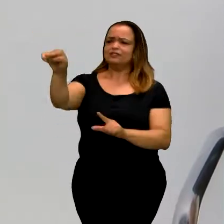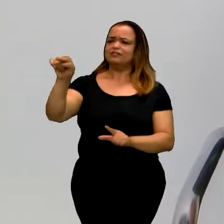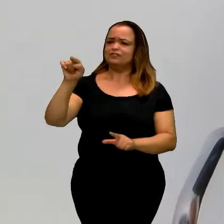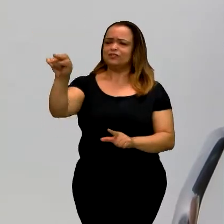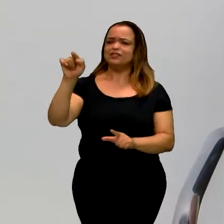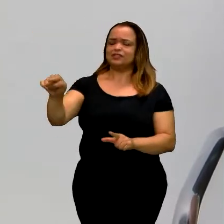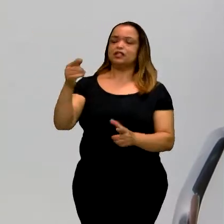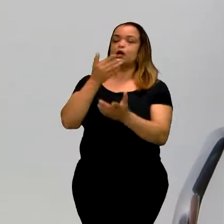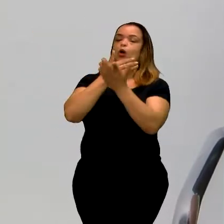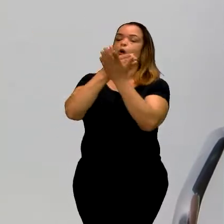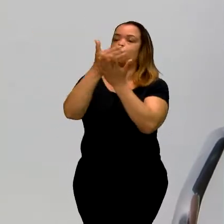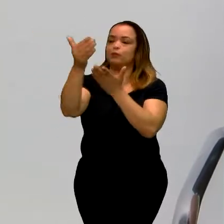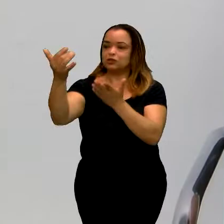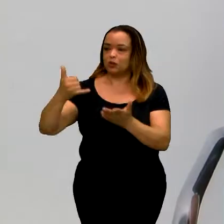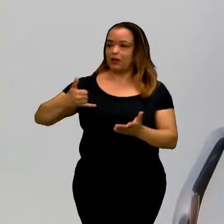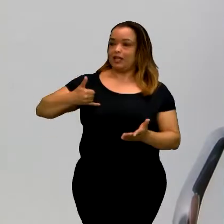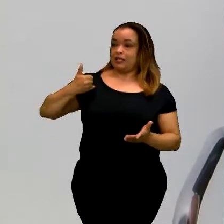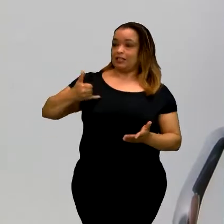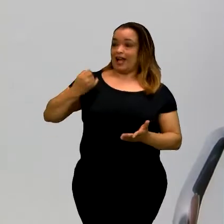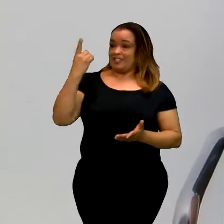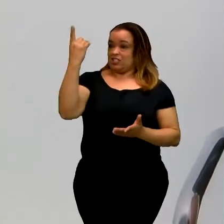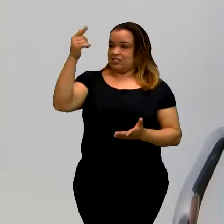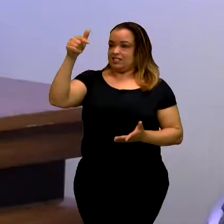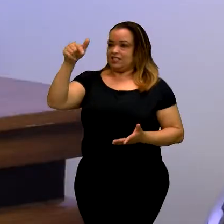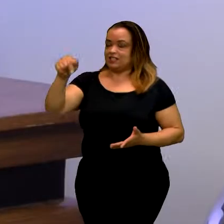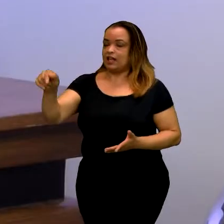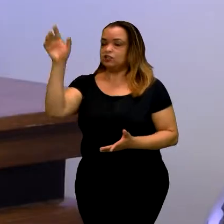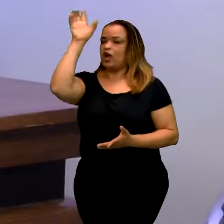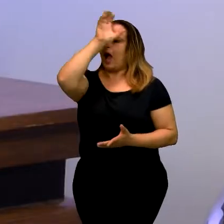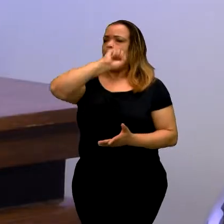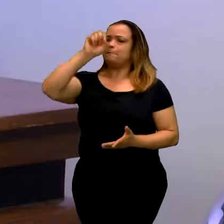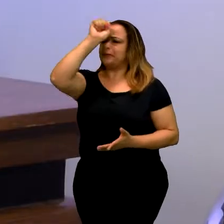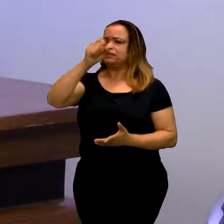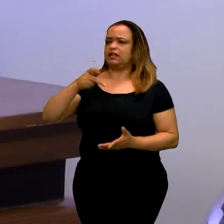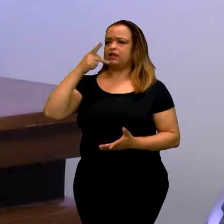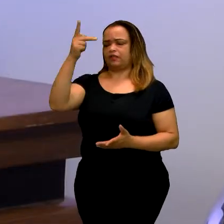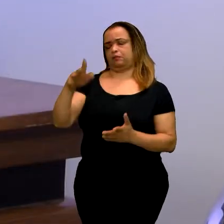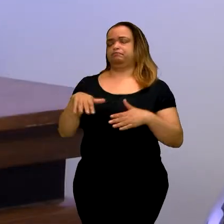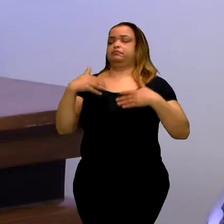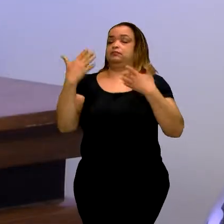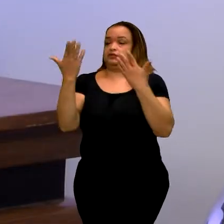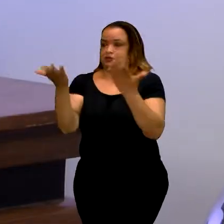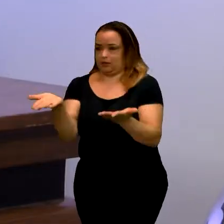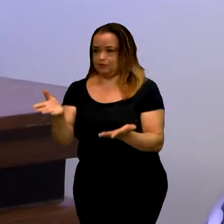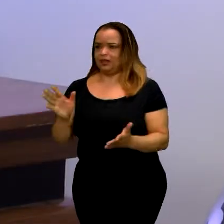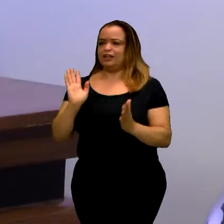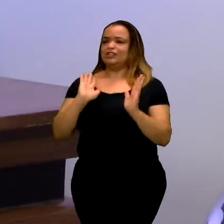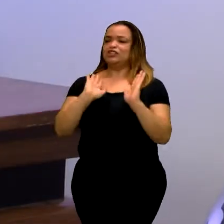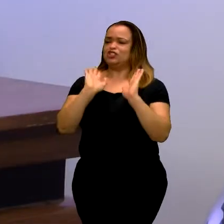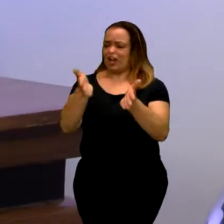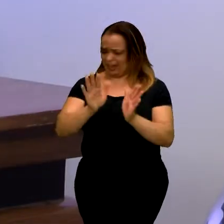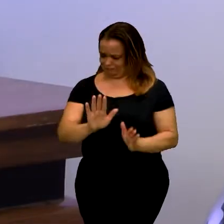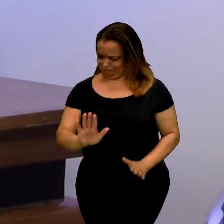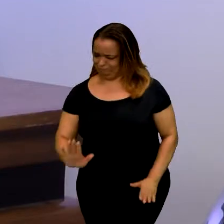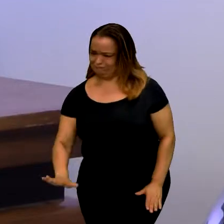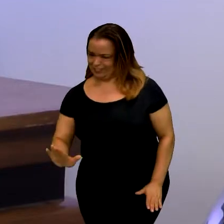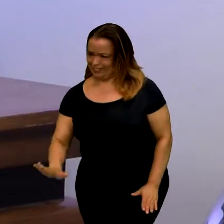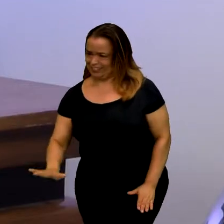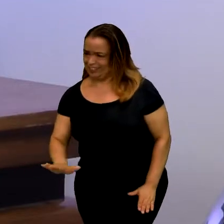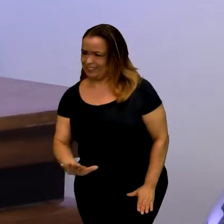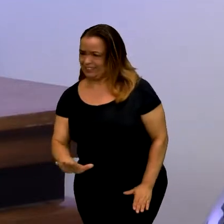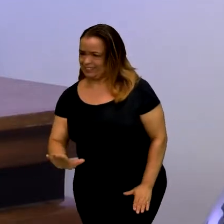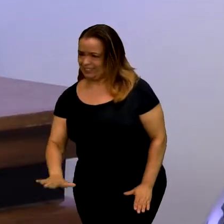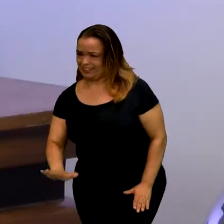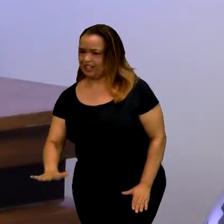começou a falar com 17 anos? Então, na verdade, desde criança, eu achava que